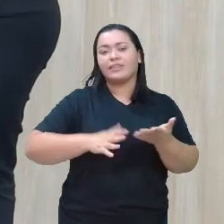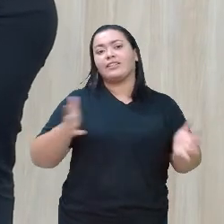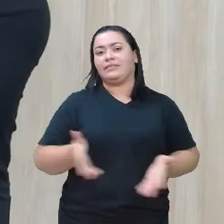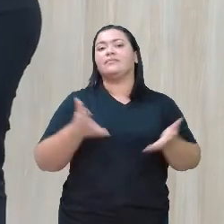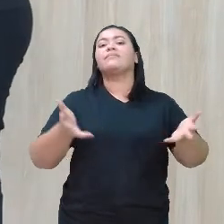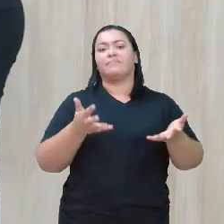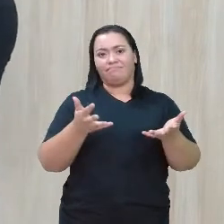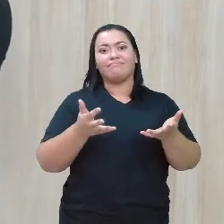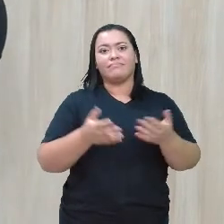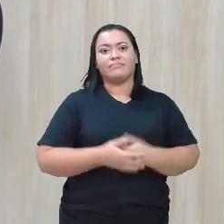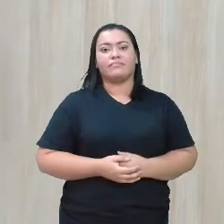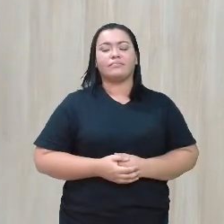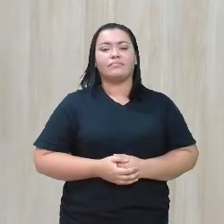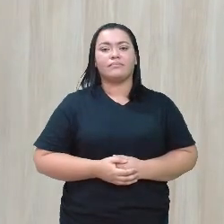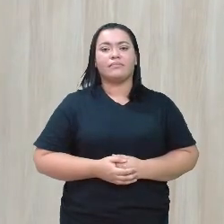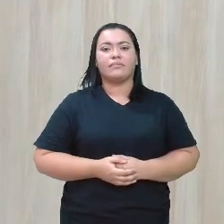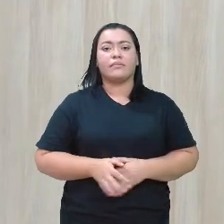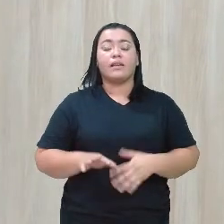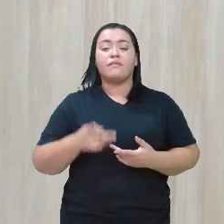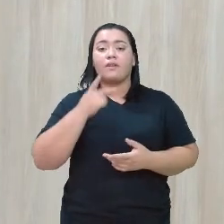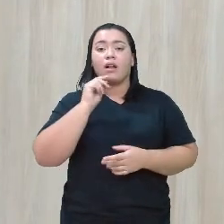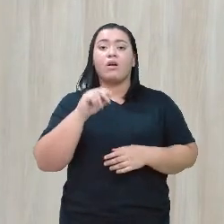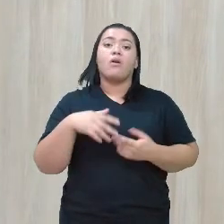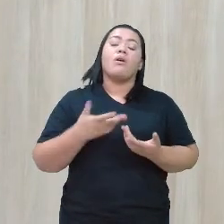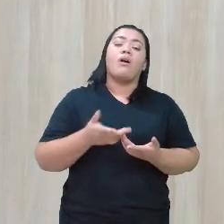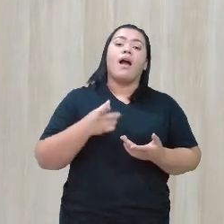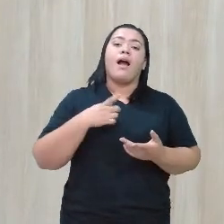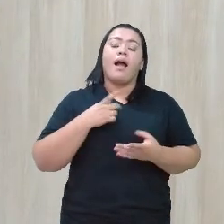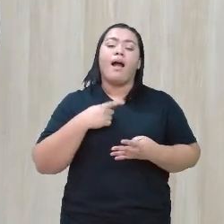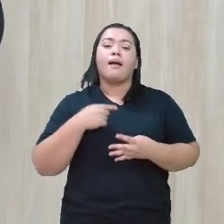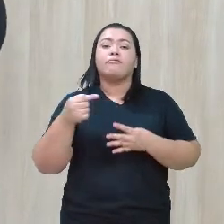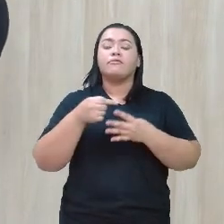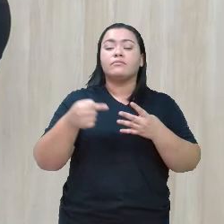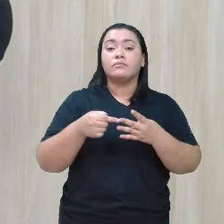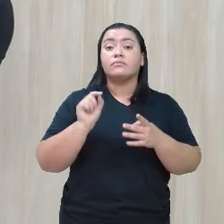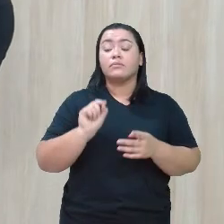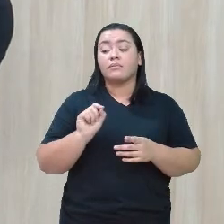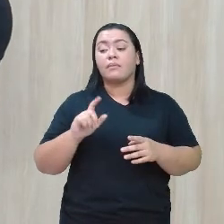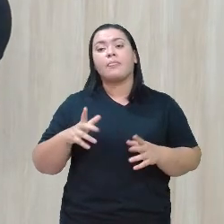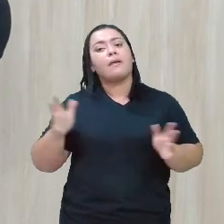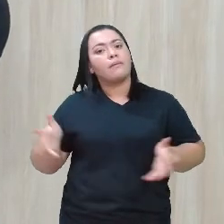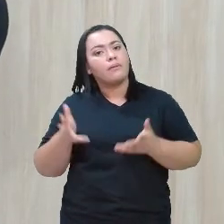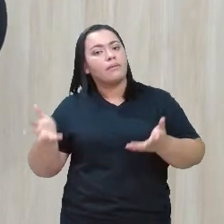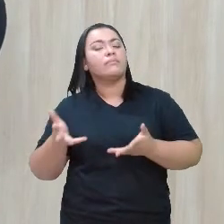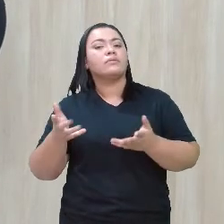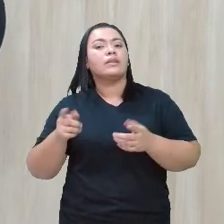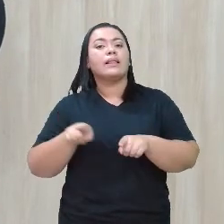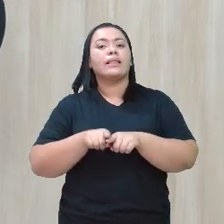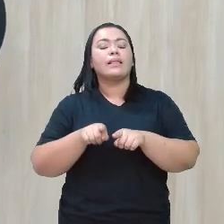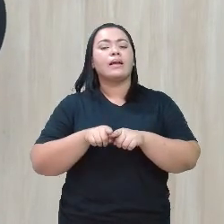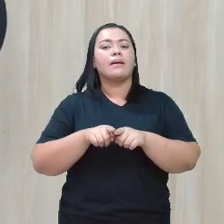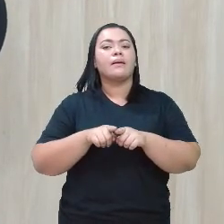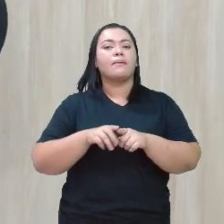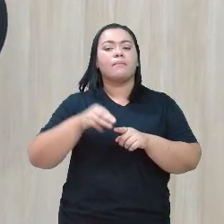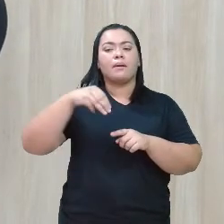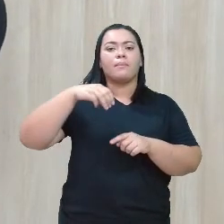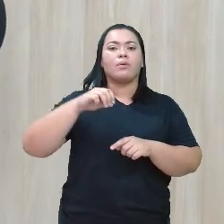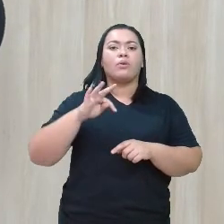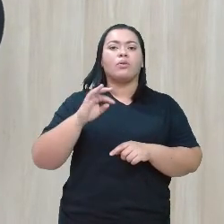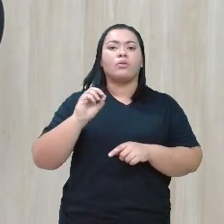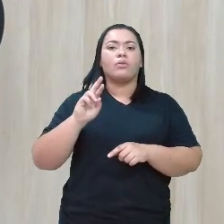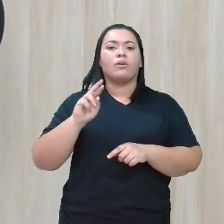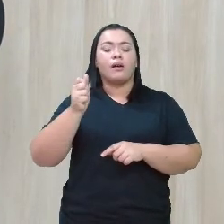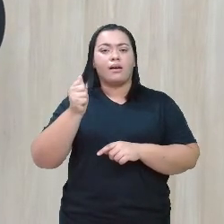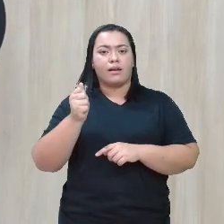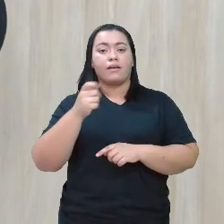E aí as questões motivacionais e motoras, né? A gente sabe que quando a gente está com o nosso motorzinho ligado, que dá vontade